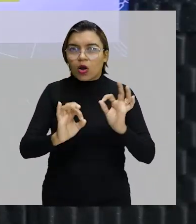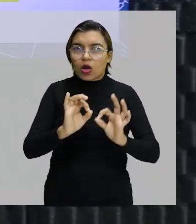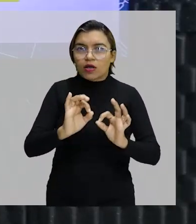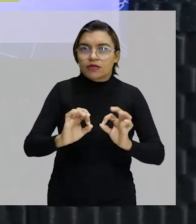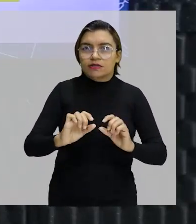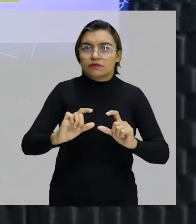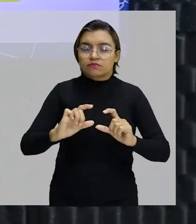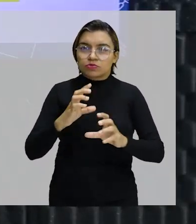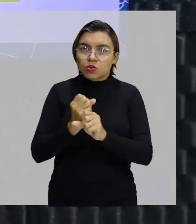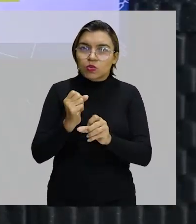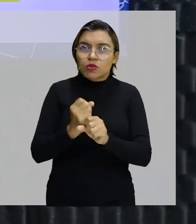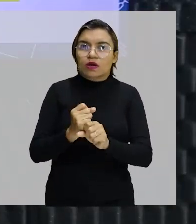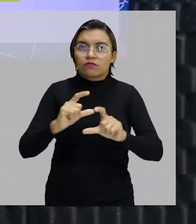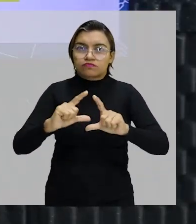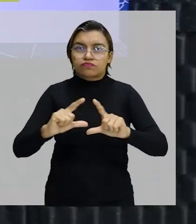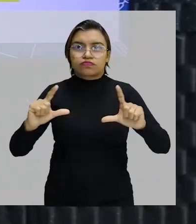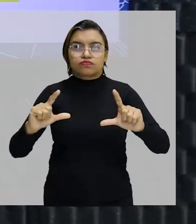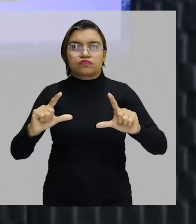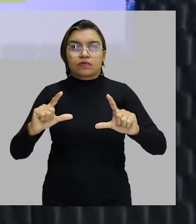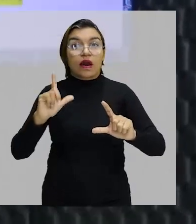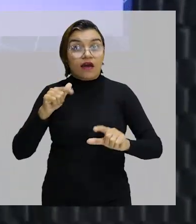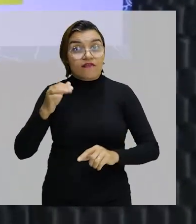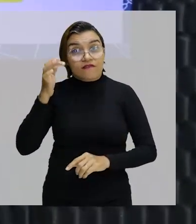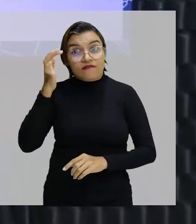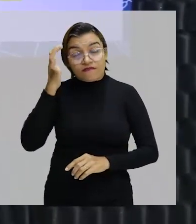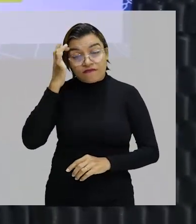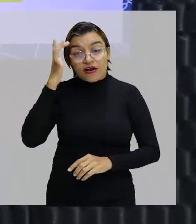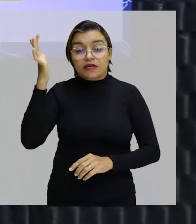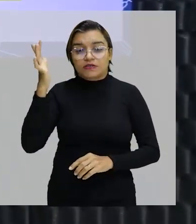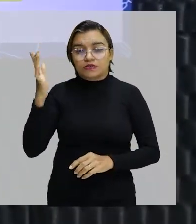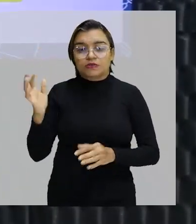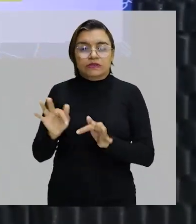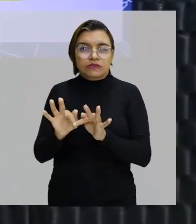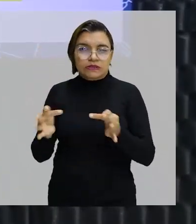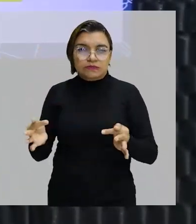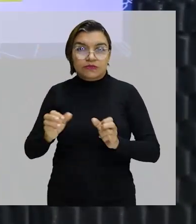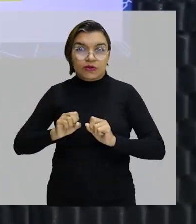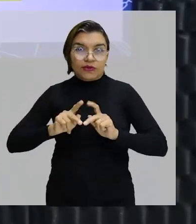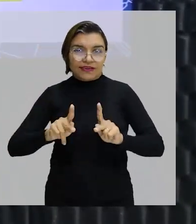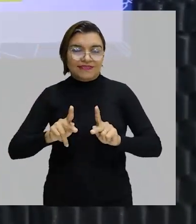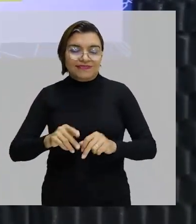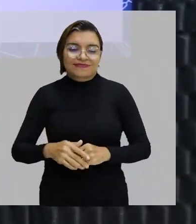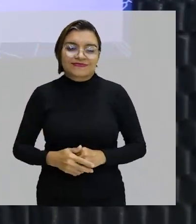de cálculo, ele vai se tornar muito fácil, muito simples. Show de bola, turminha?